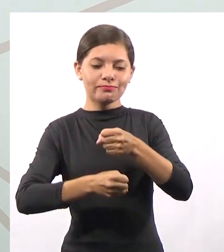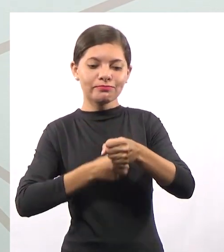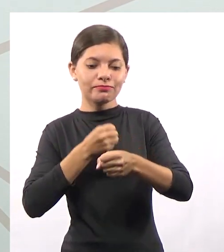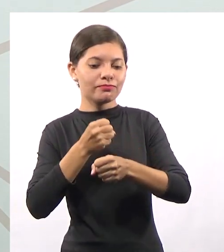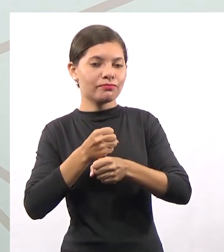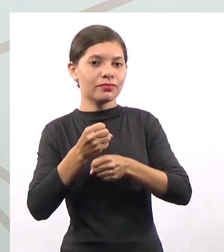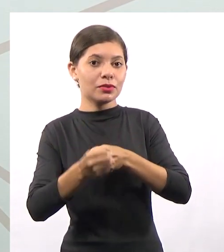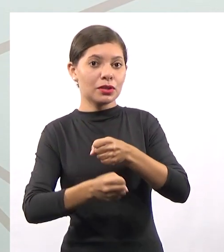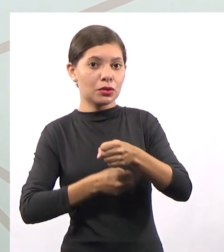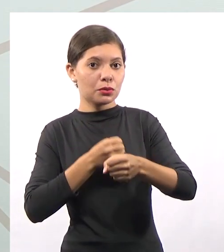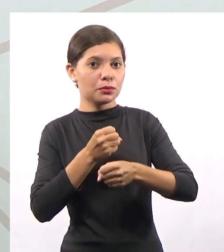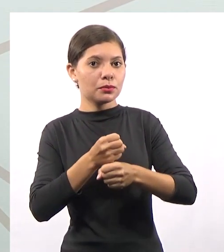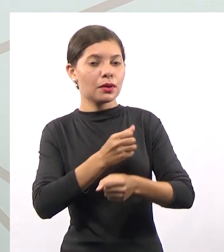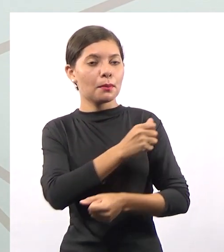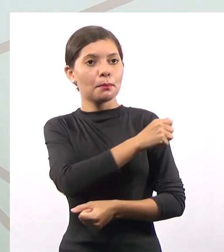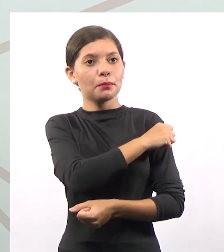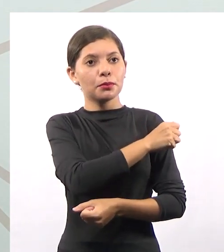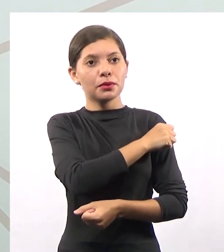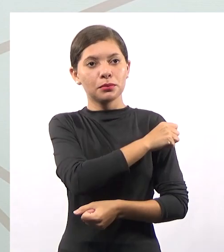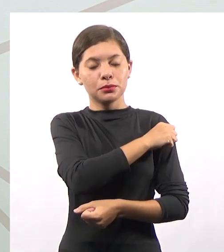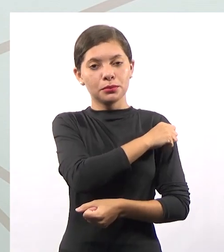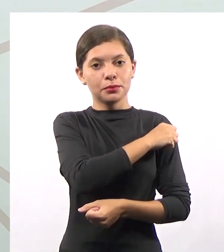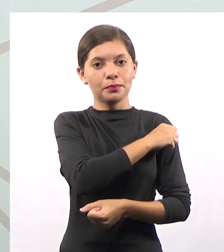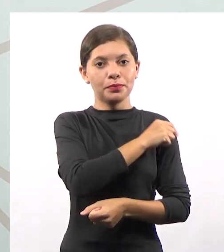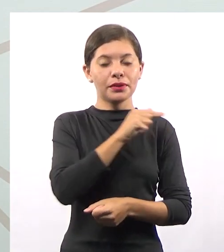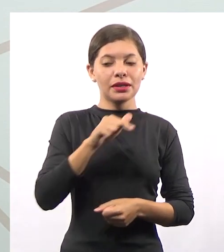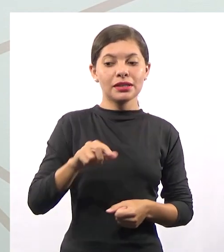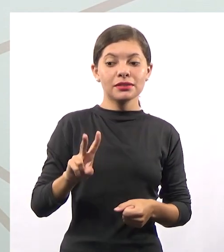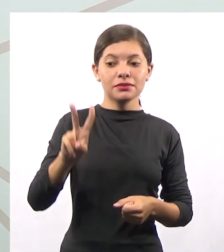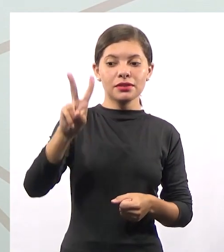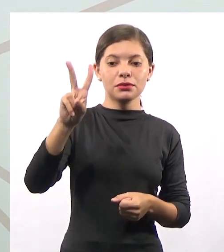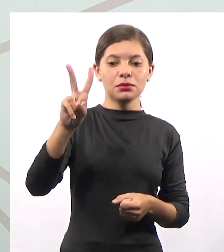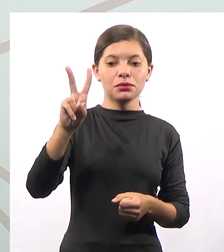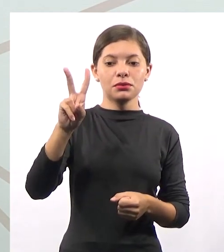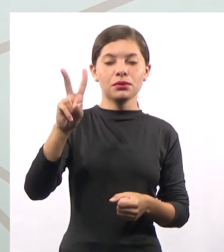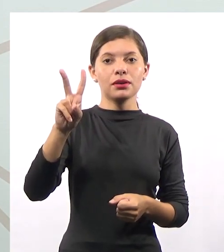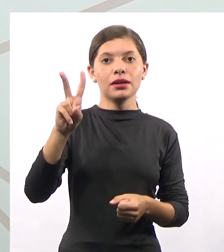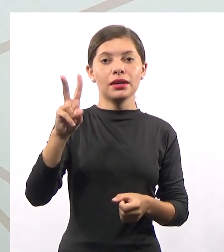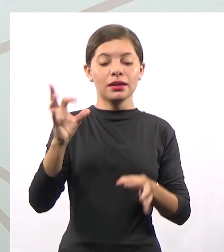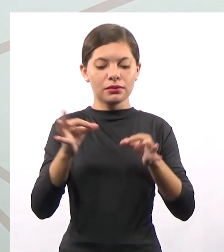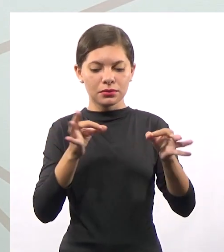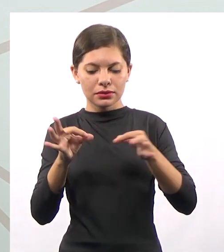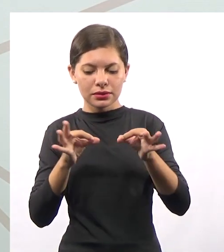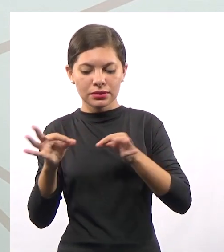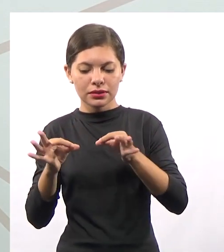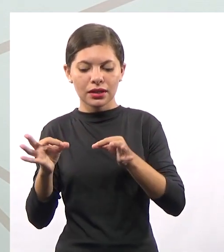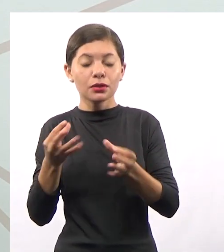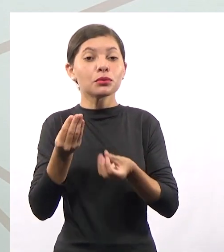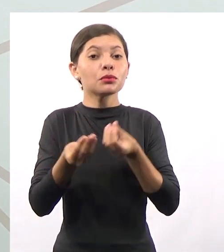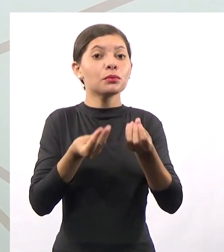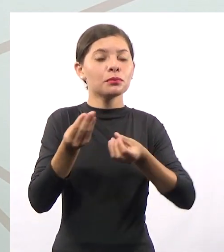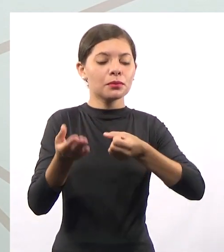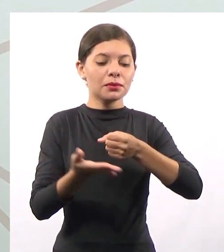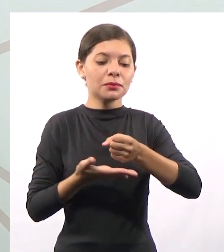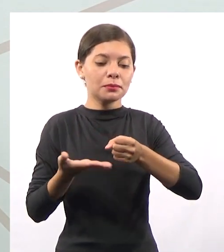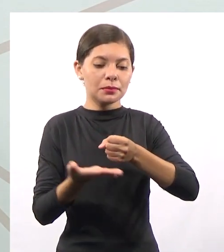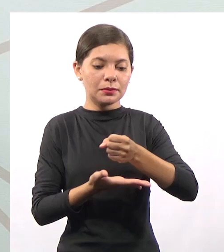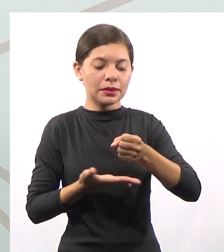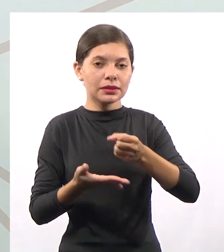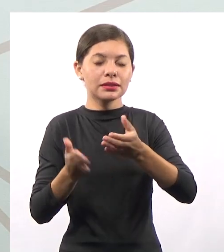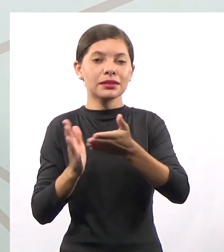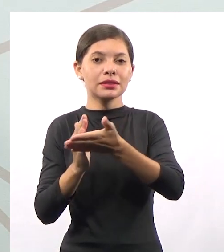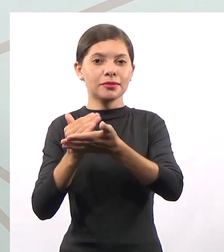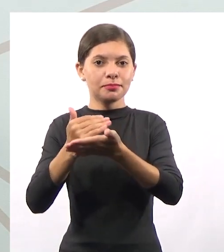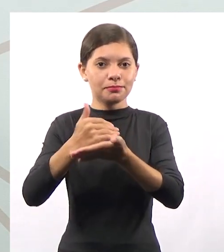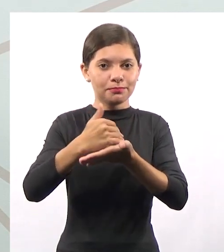por aluno, o valor referência. E esse valor referência, ele é organizado com base